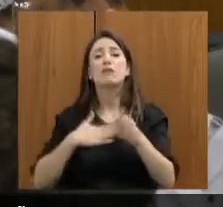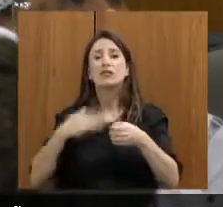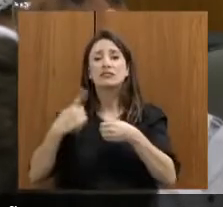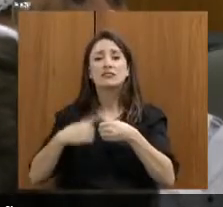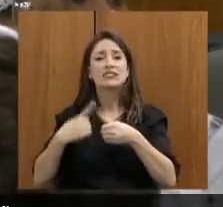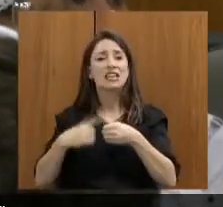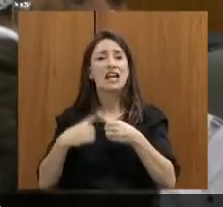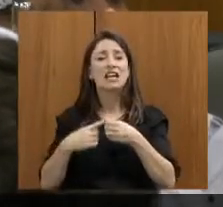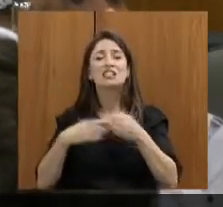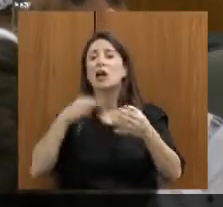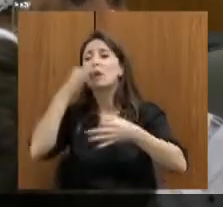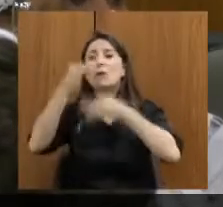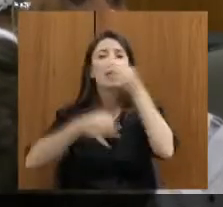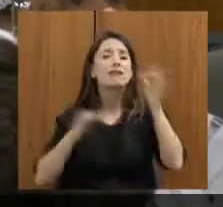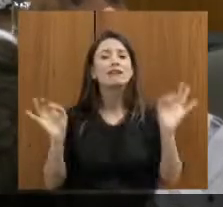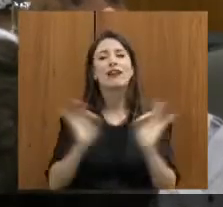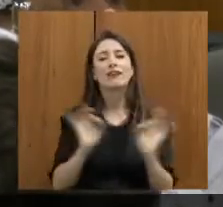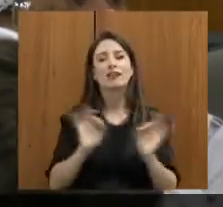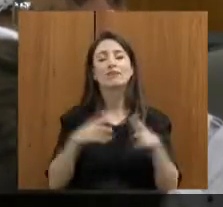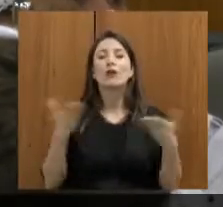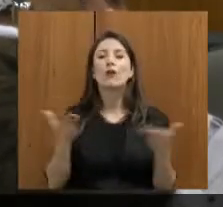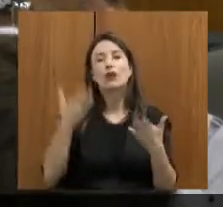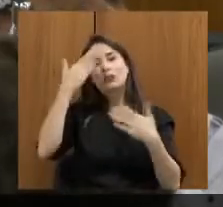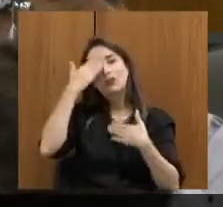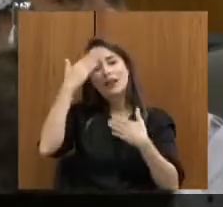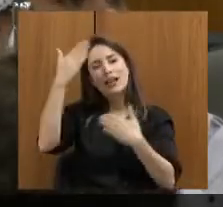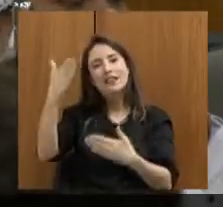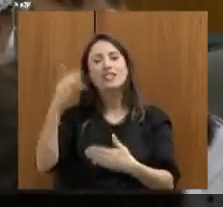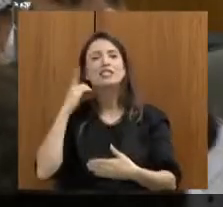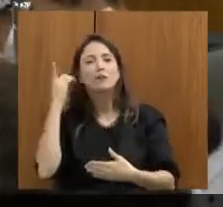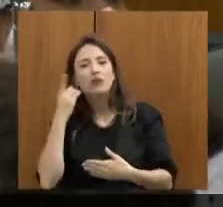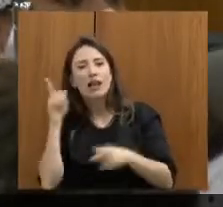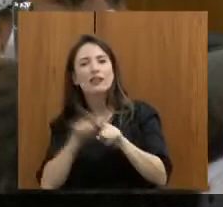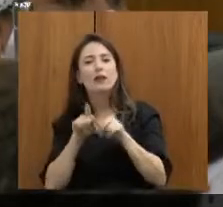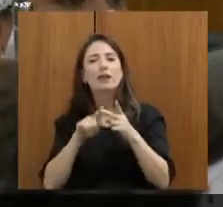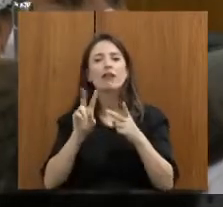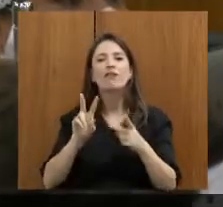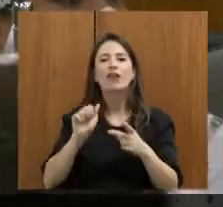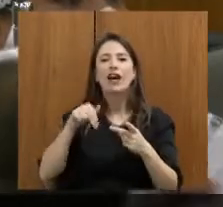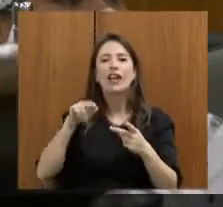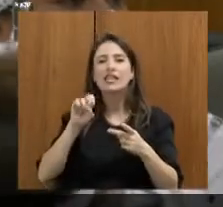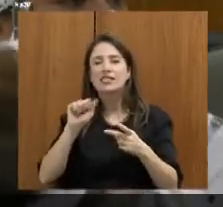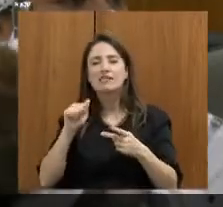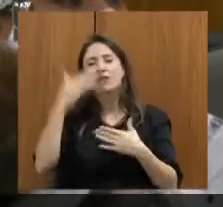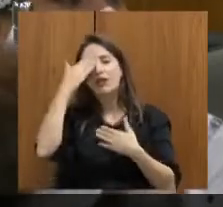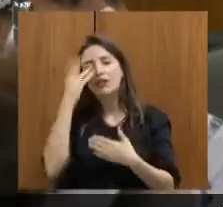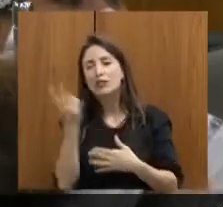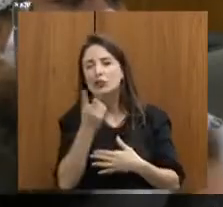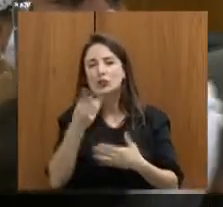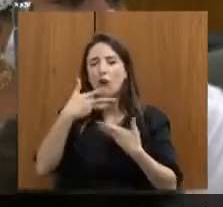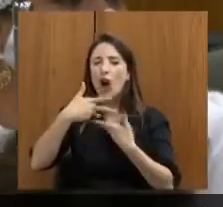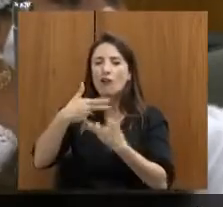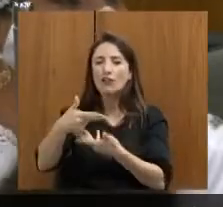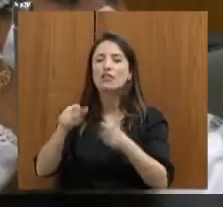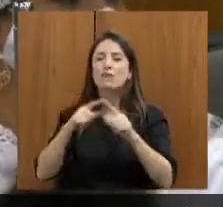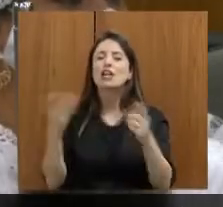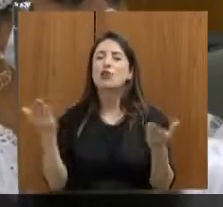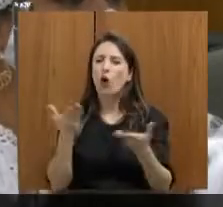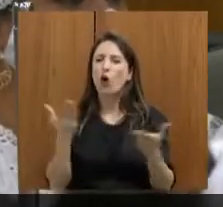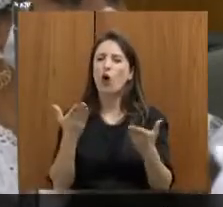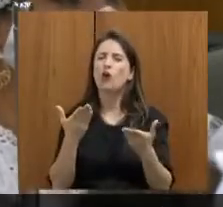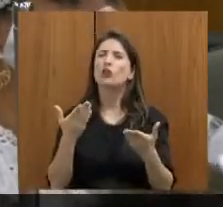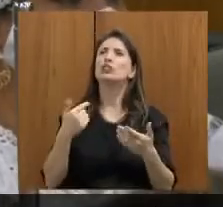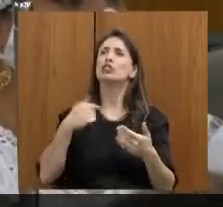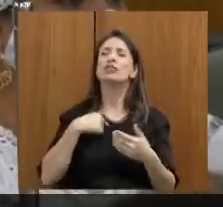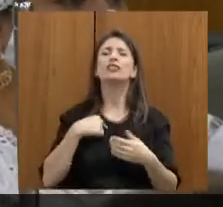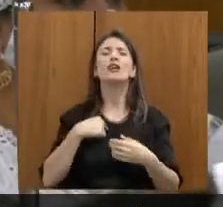hoje eu agradeço eu agradeço a deputado EA Vanessa pelo convite que hoje eu vou sair daqui com uma vontade fervorosa de ser uma voz